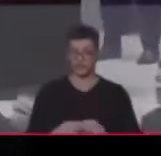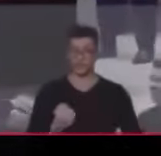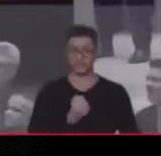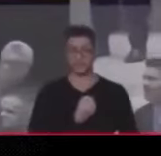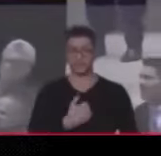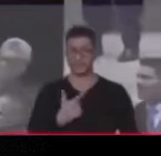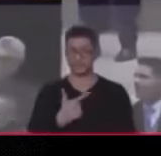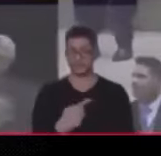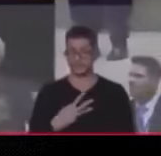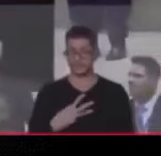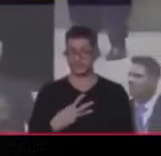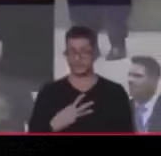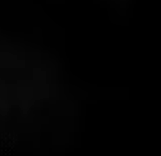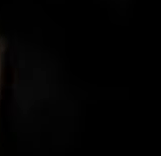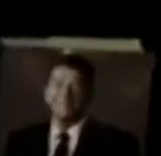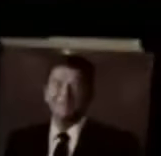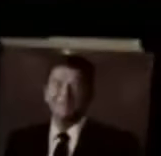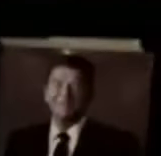233, 2023.